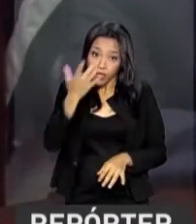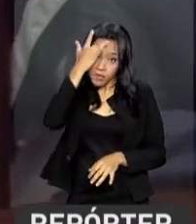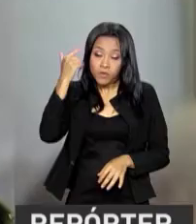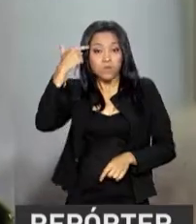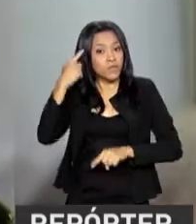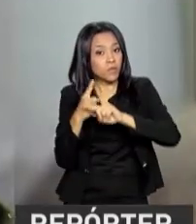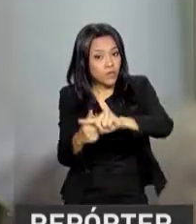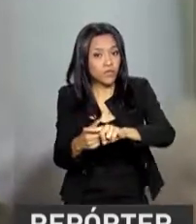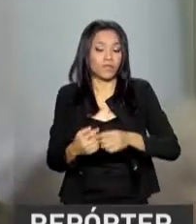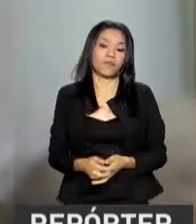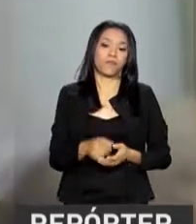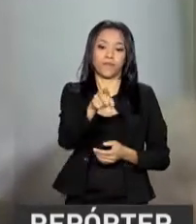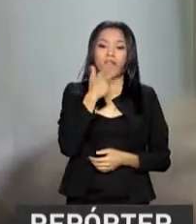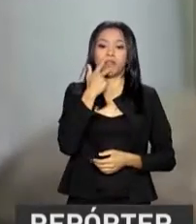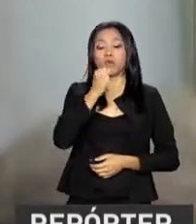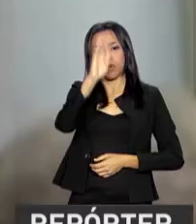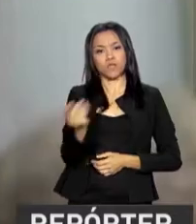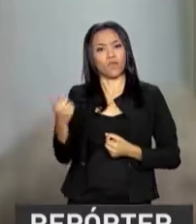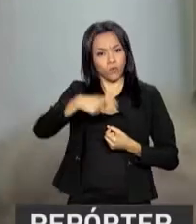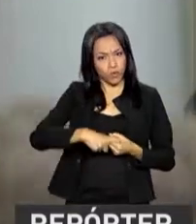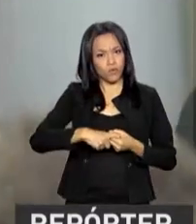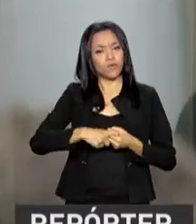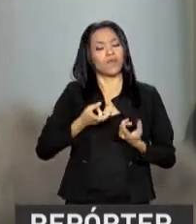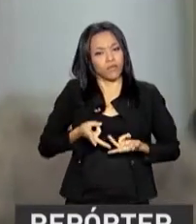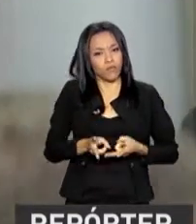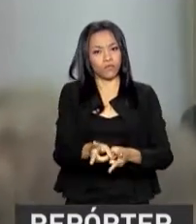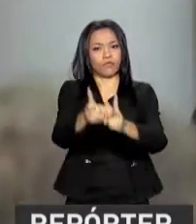otimista o brasil voltou e vai ficar